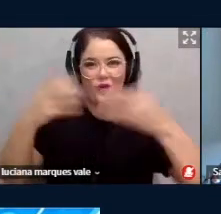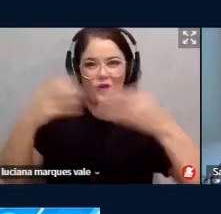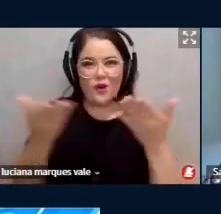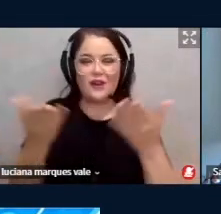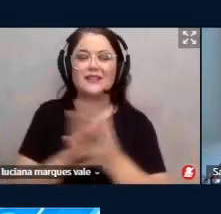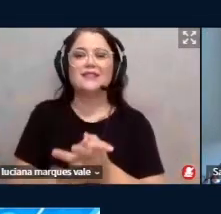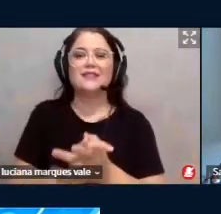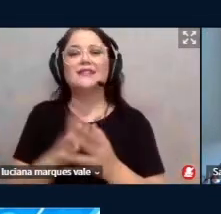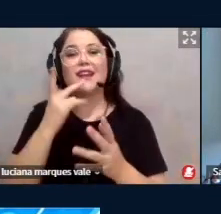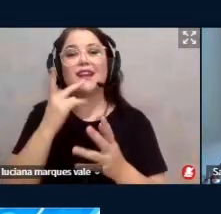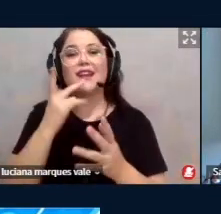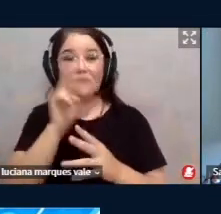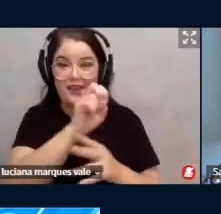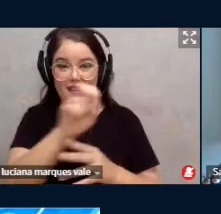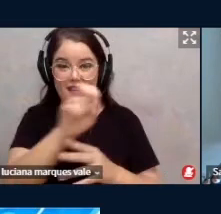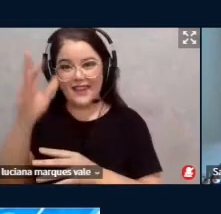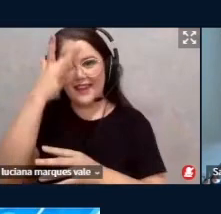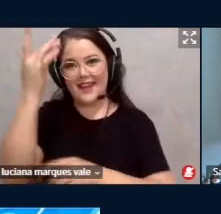sumiram. Então,